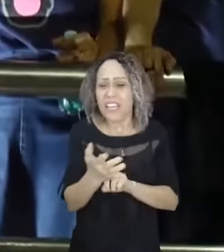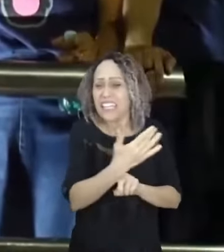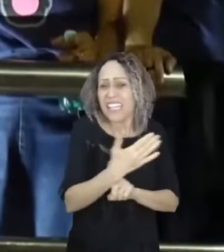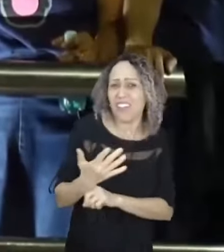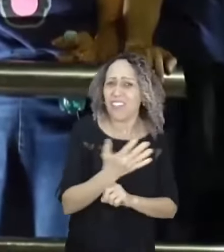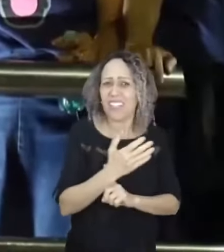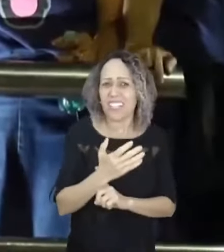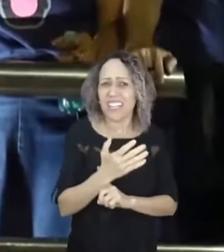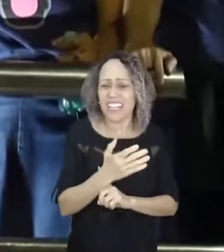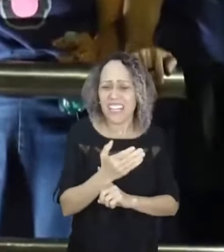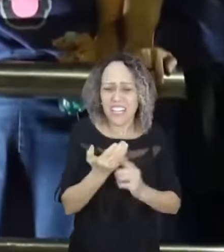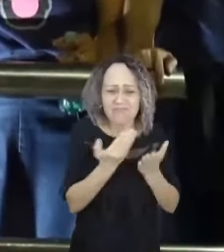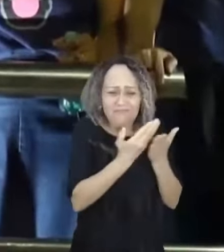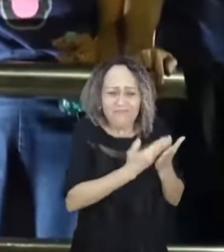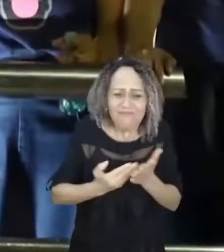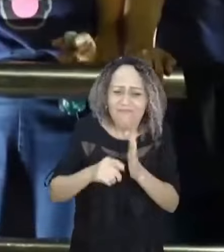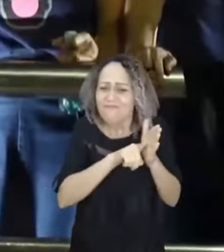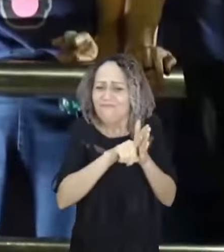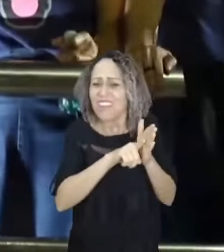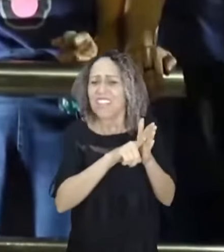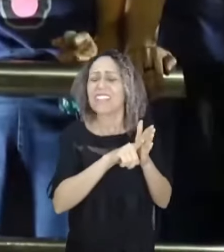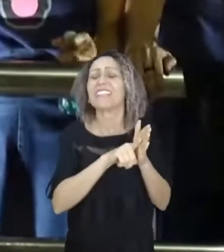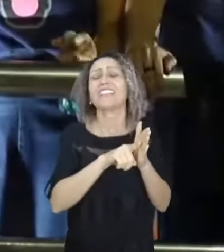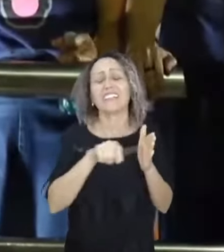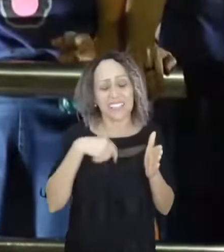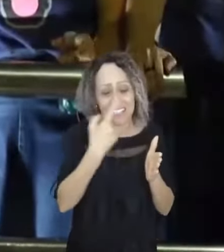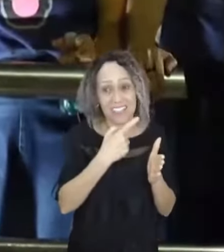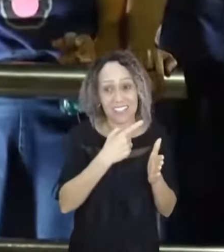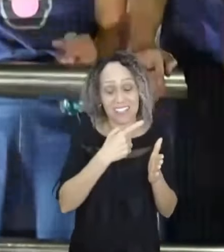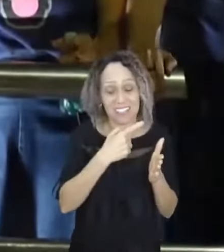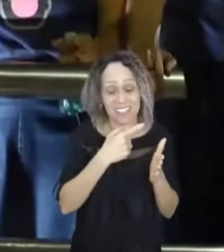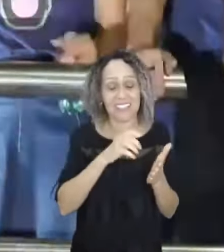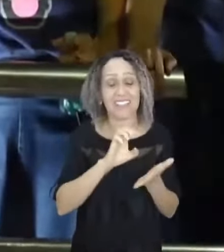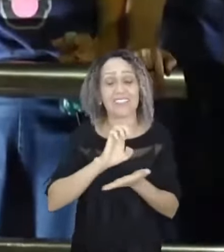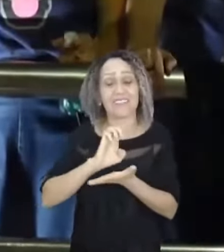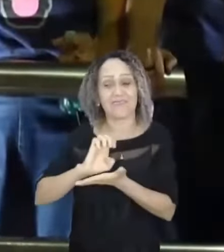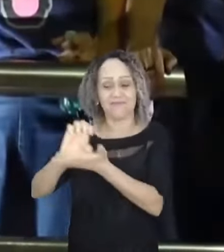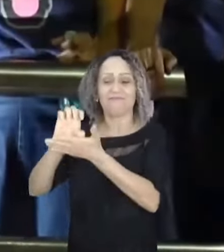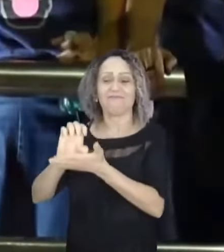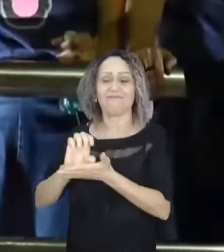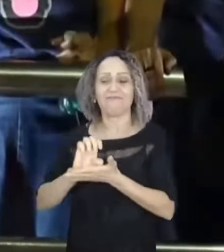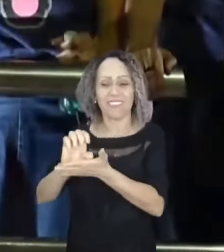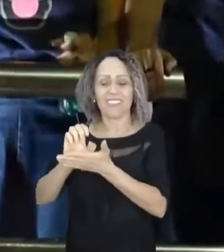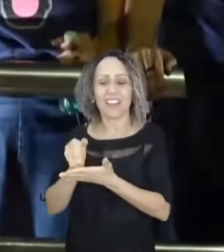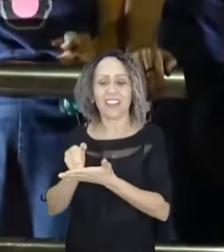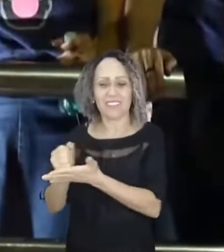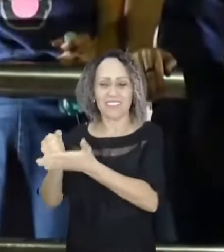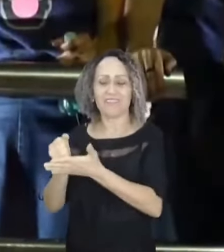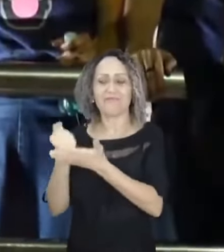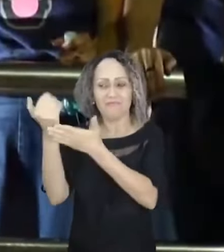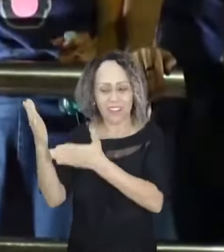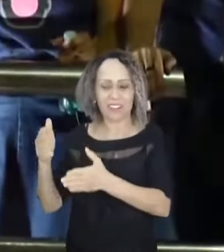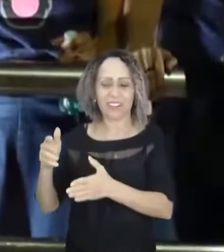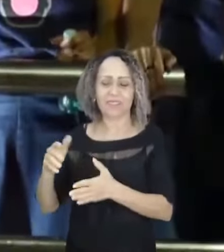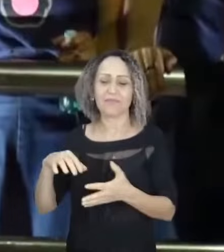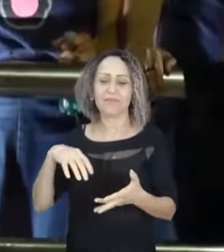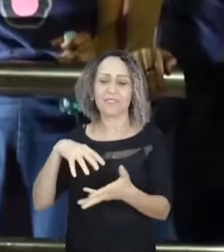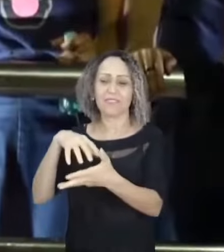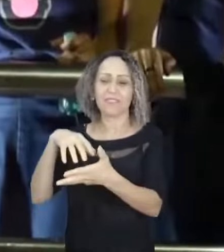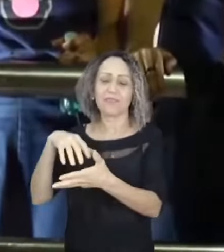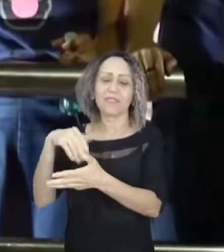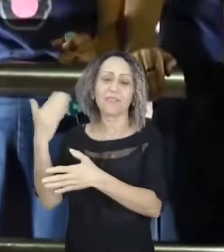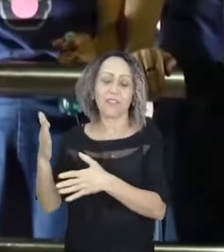E esse país nós já fizemos uma vez e vamos voltar a fazer outra vez. E quem não gosta